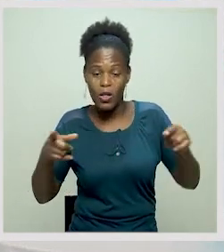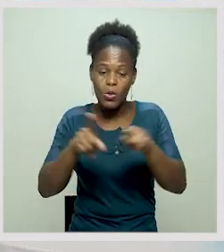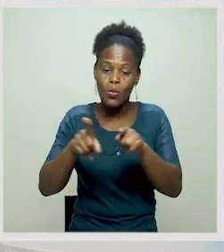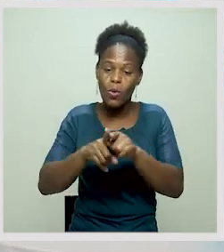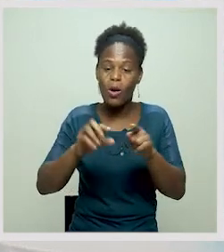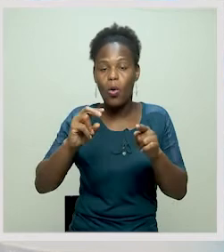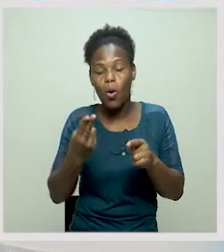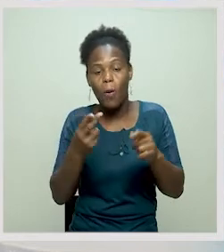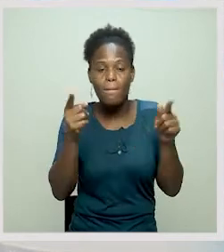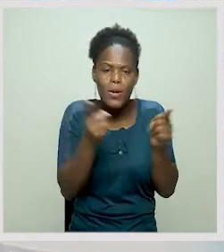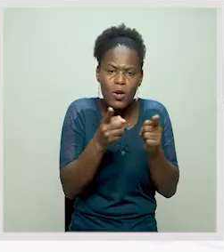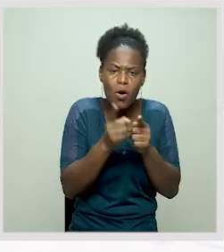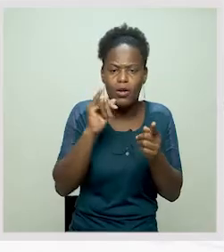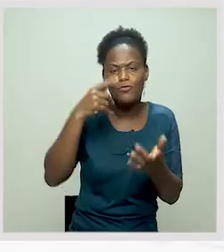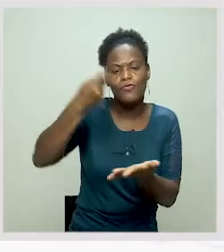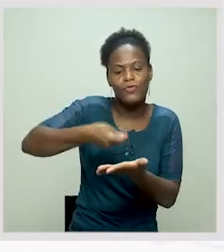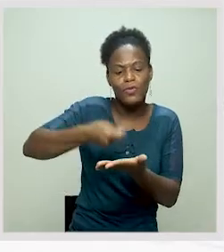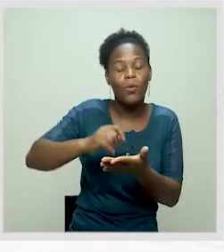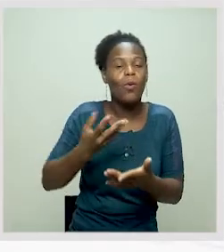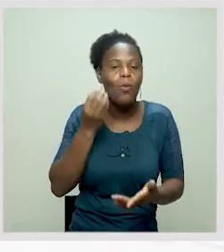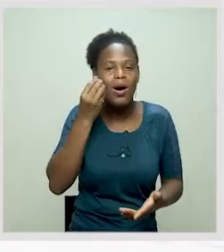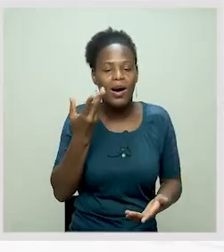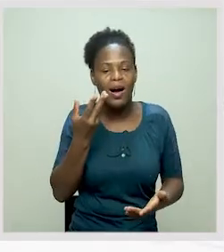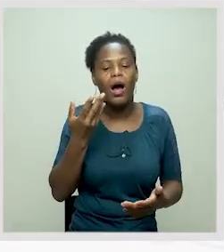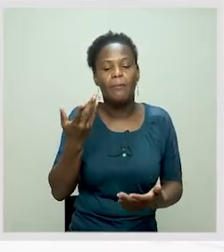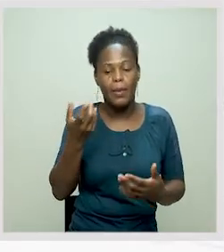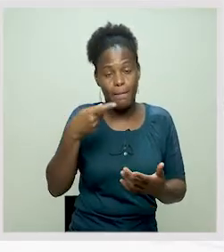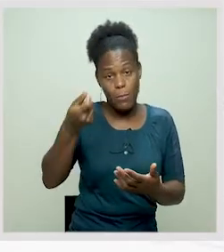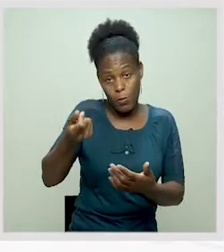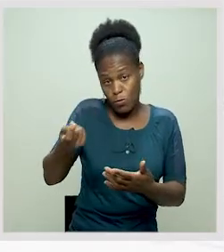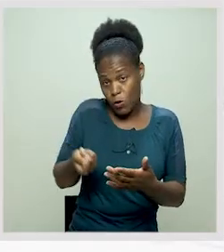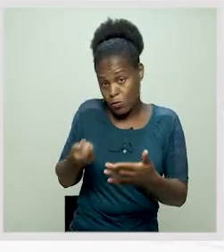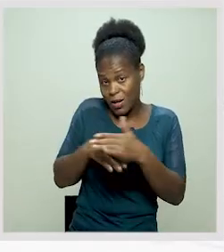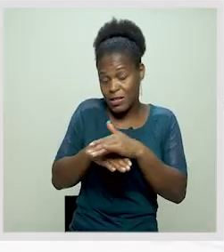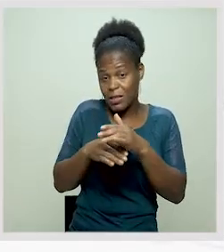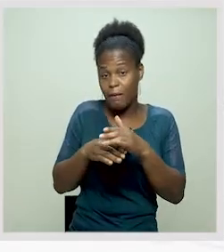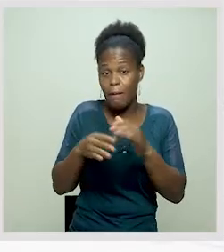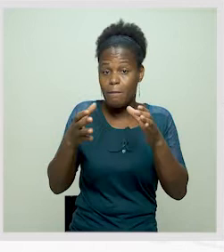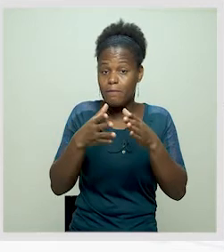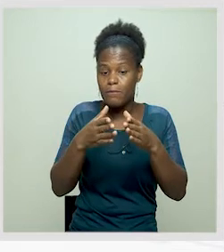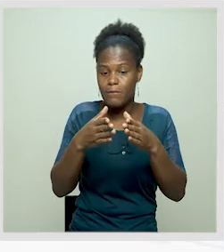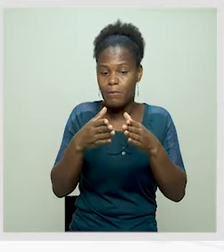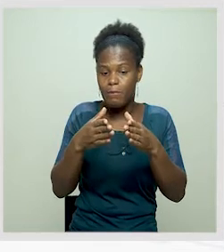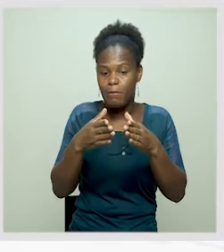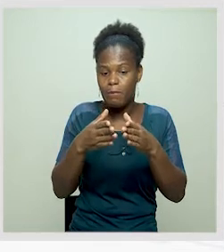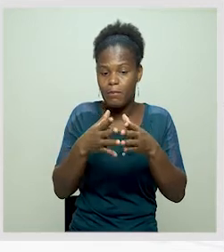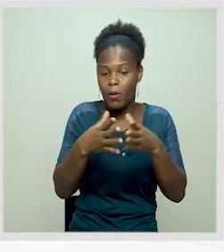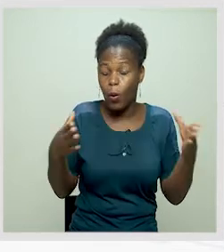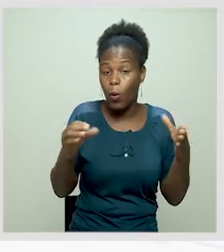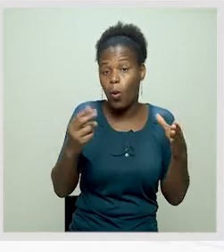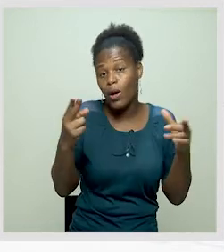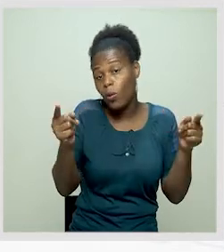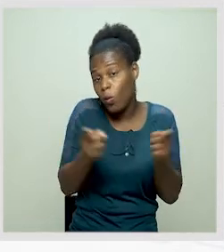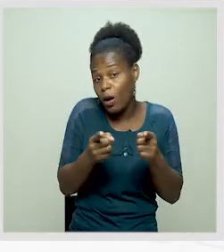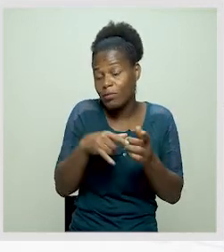investimento? É claro que a poupança tem que ser maior ou igual ao investimento. Nós falamos que a